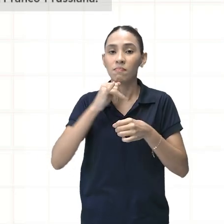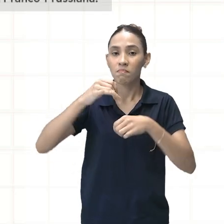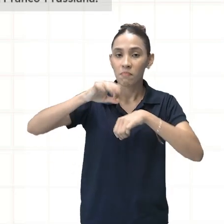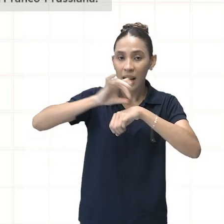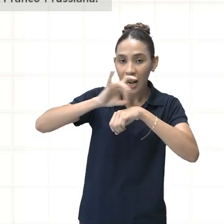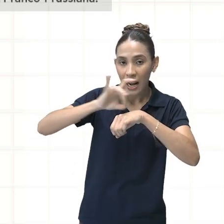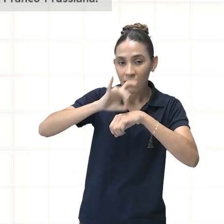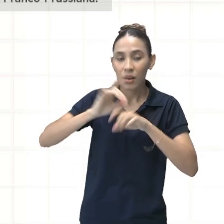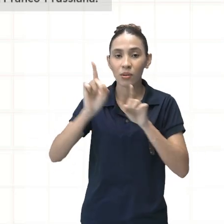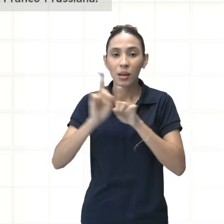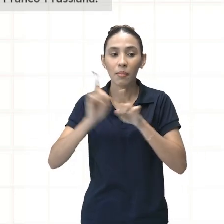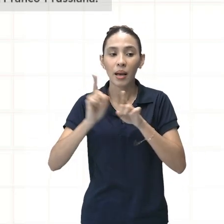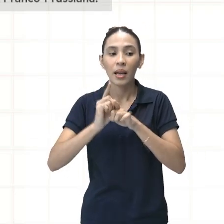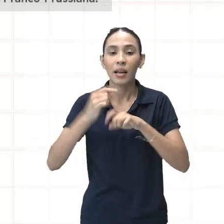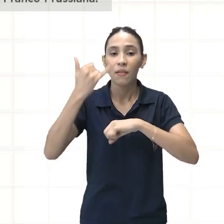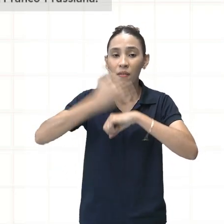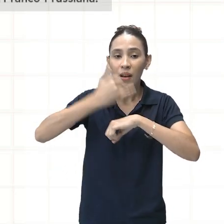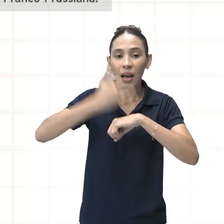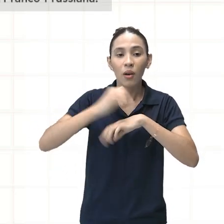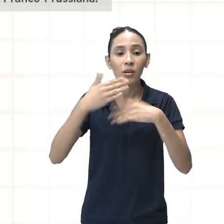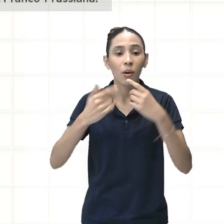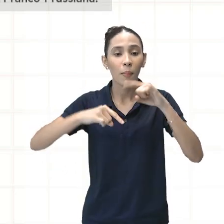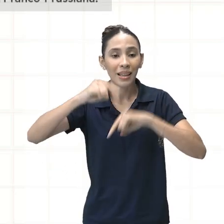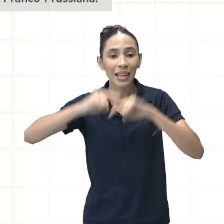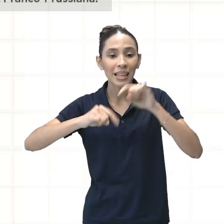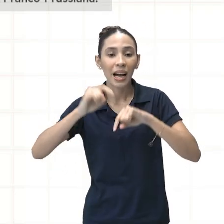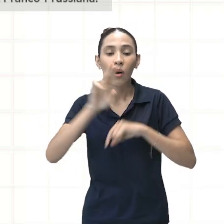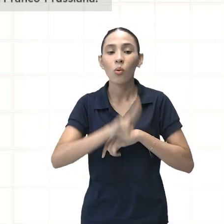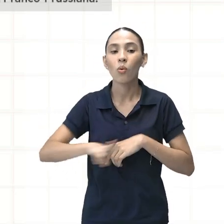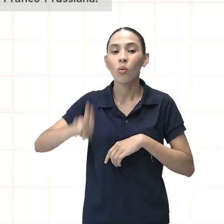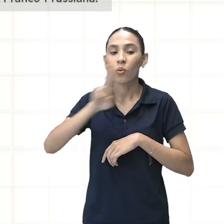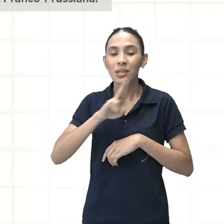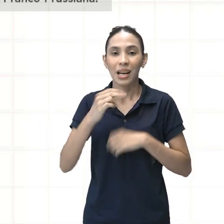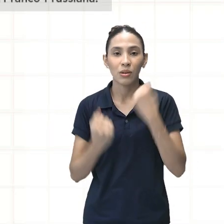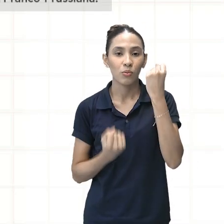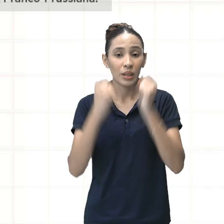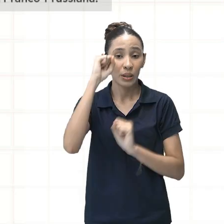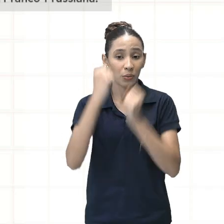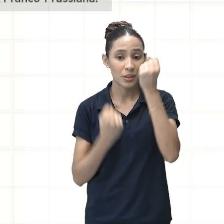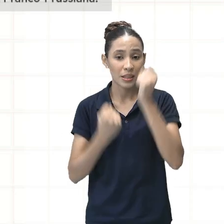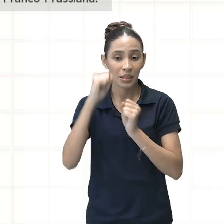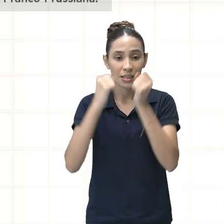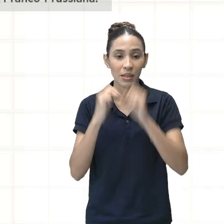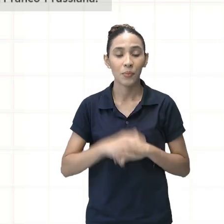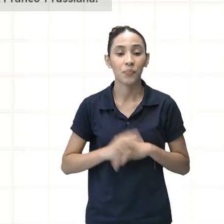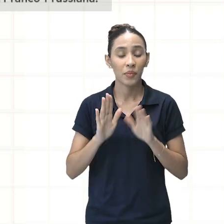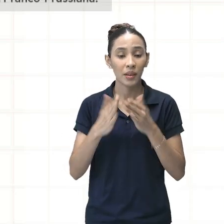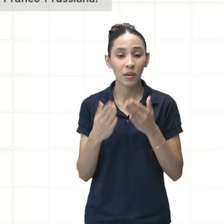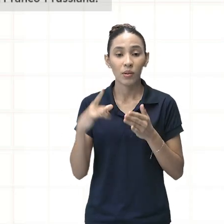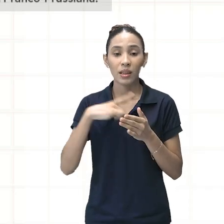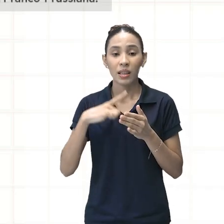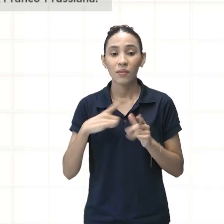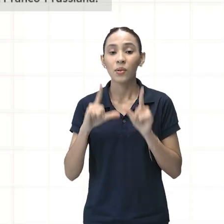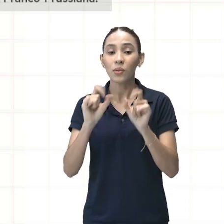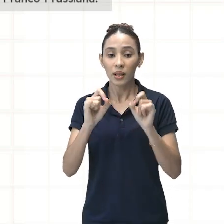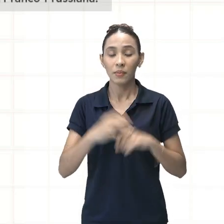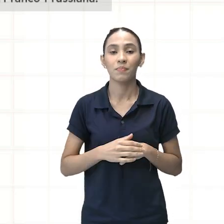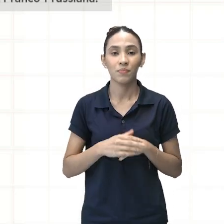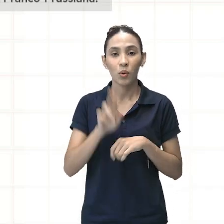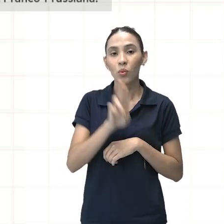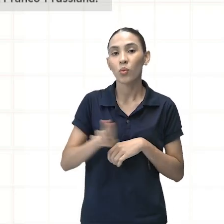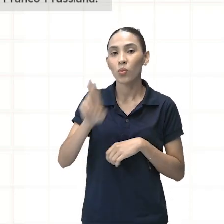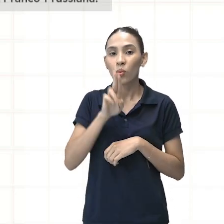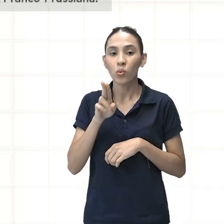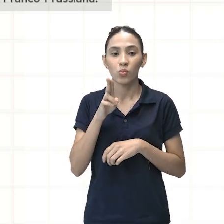e ferro, e esses materiais eles eram utilizados na industrialização. Então, houve ali a aplicação